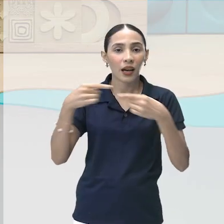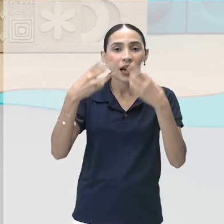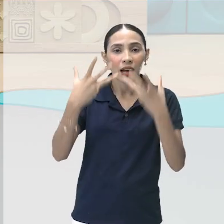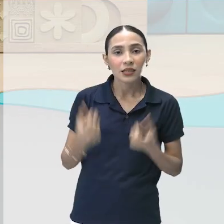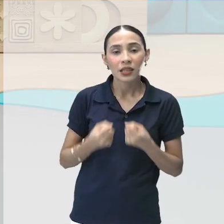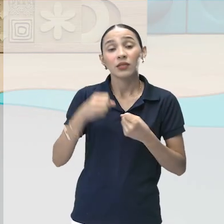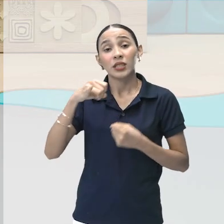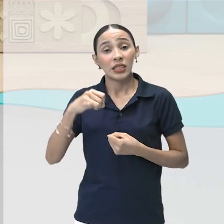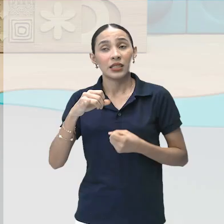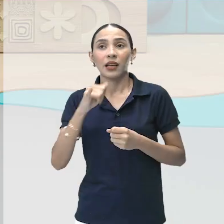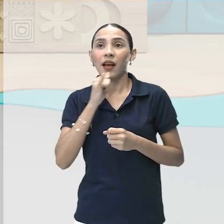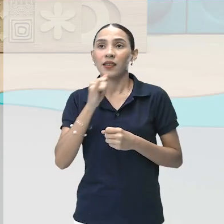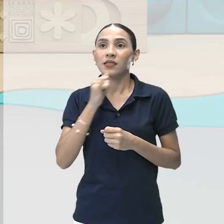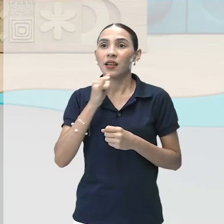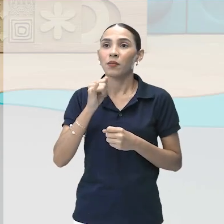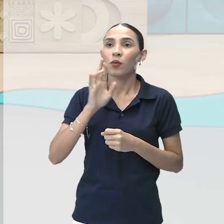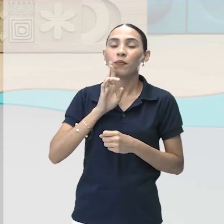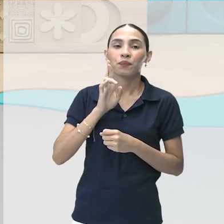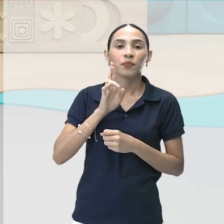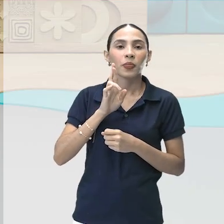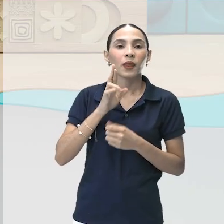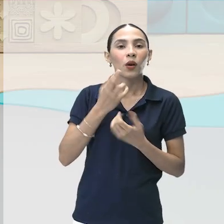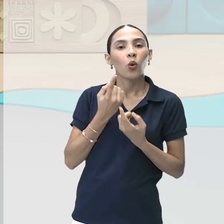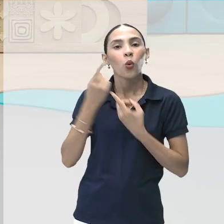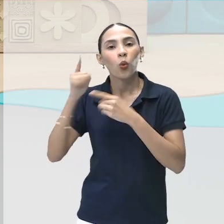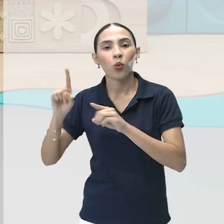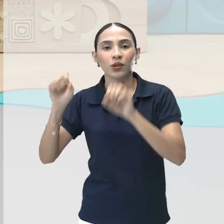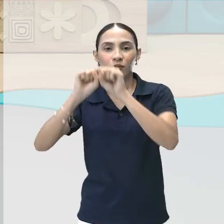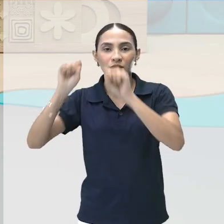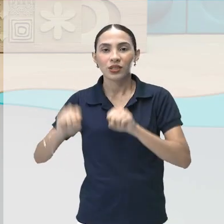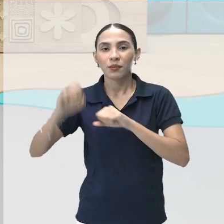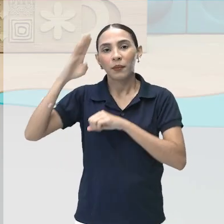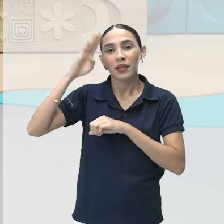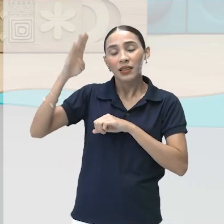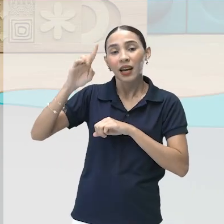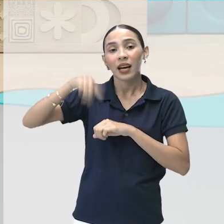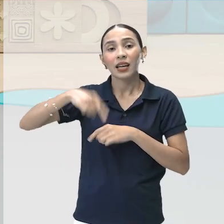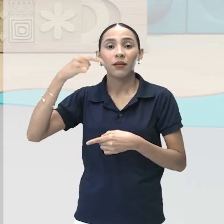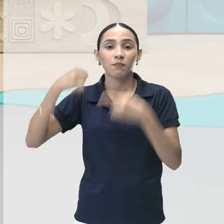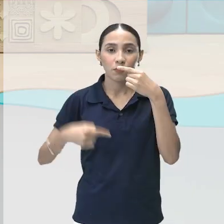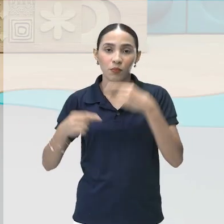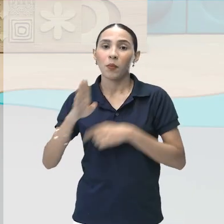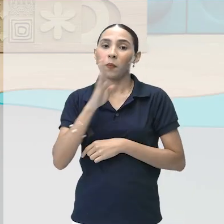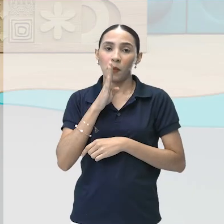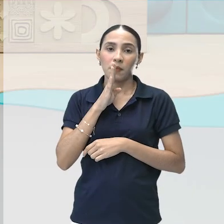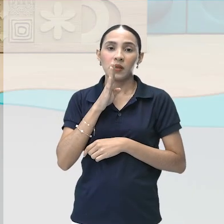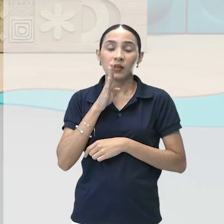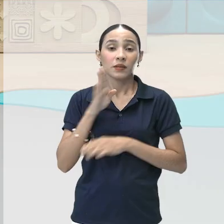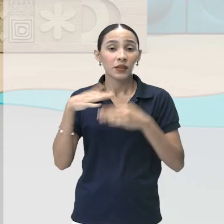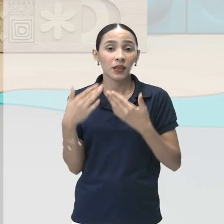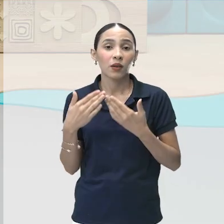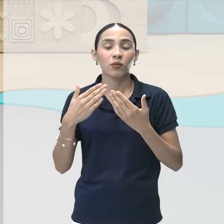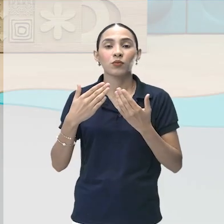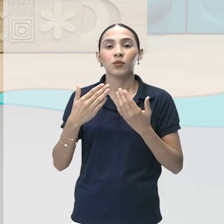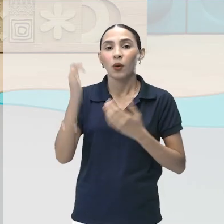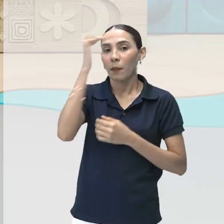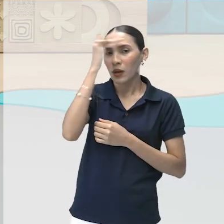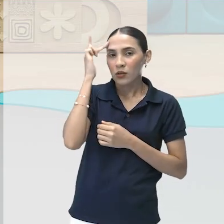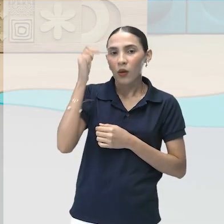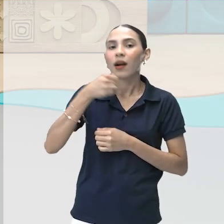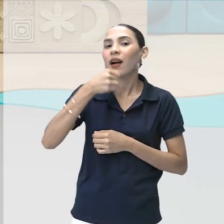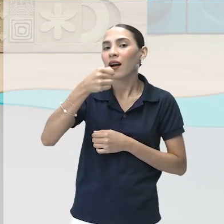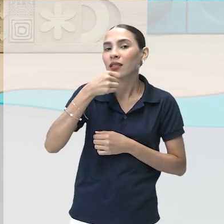falasse sobre, por exemplo, o regime militar, alguma coisa, era censurada. Então, os cantores não